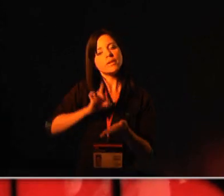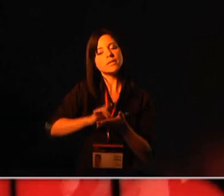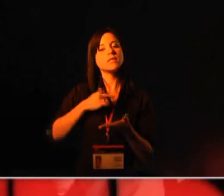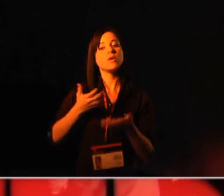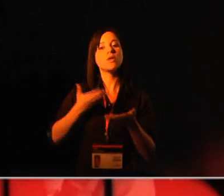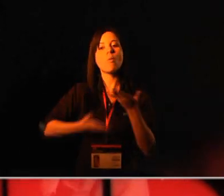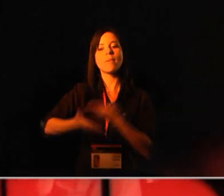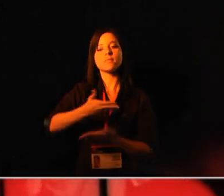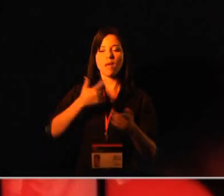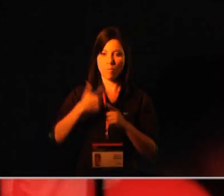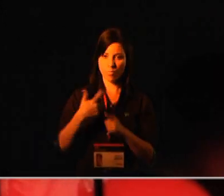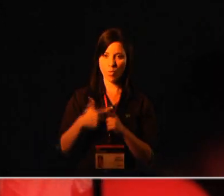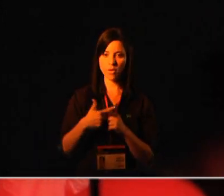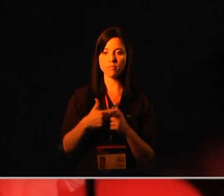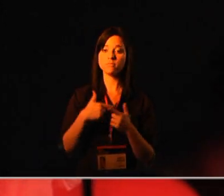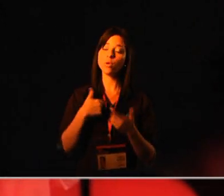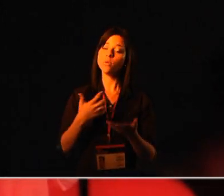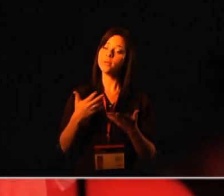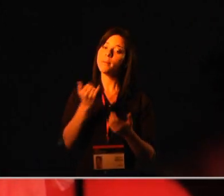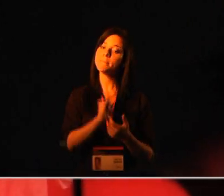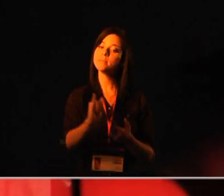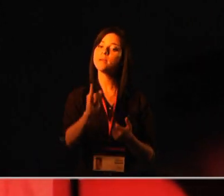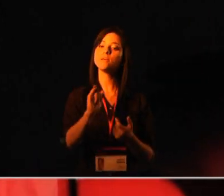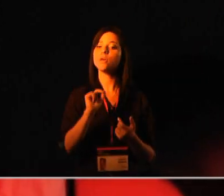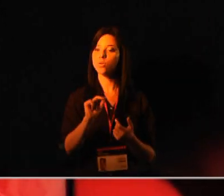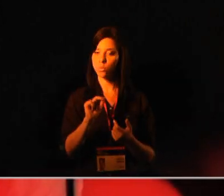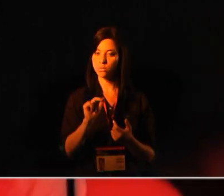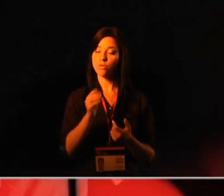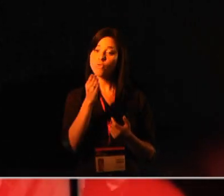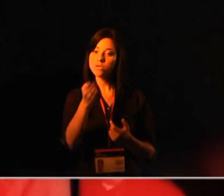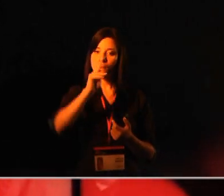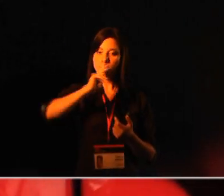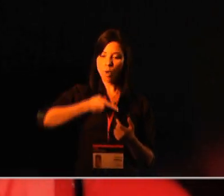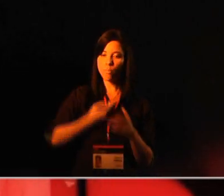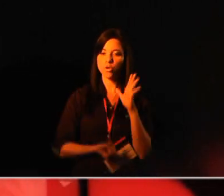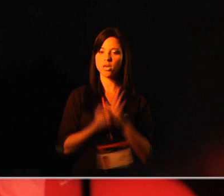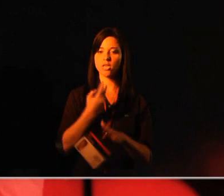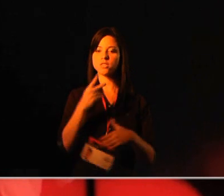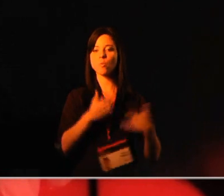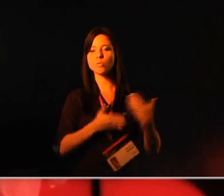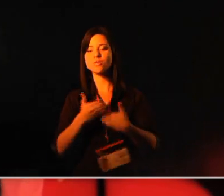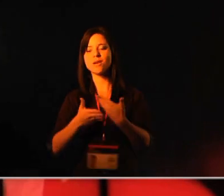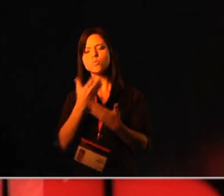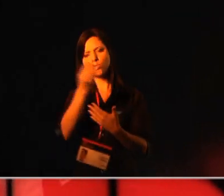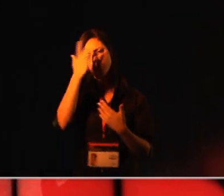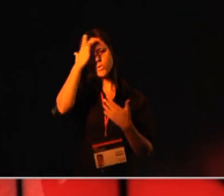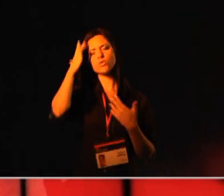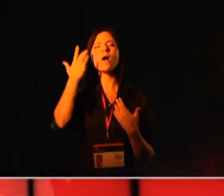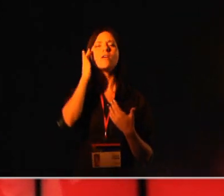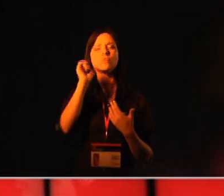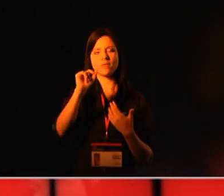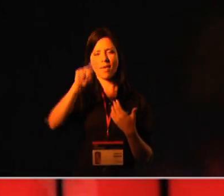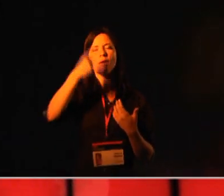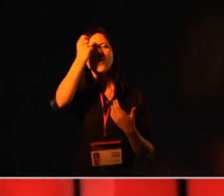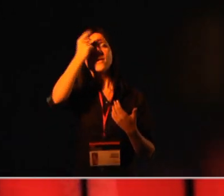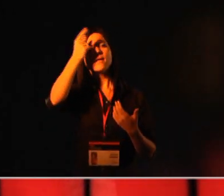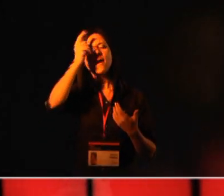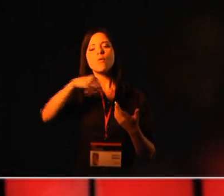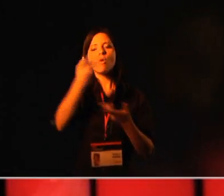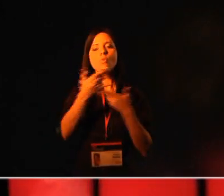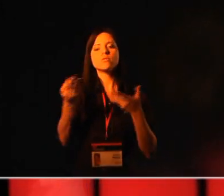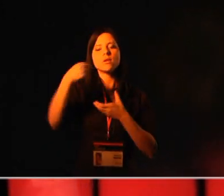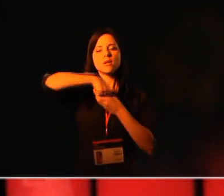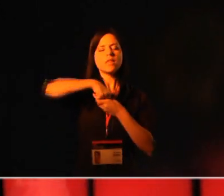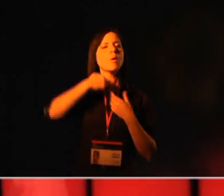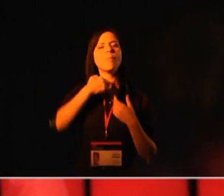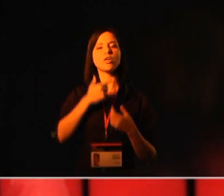verdade, porque a mensagem que eu queria passar é que você cria o seu processo. Muita gente acha que criatividade, por ser algo subjetivo, não pode